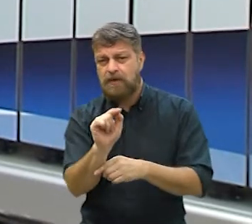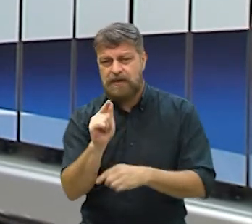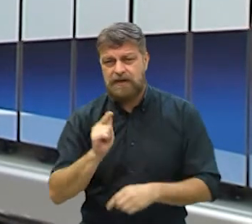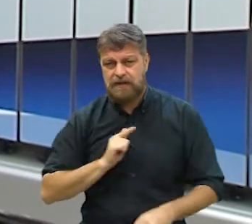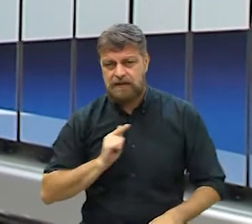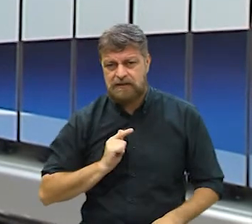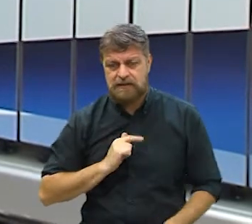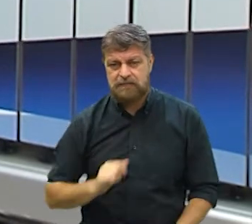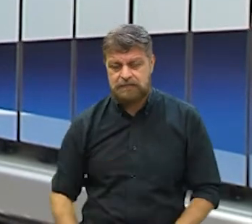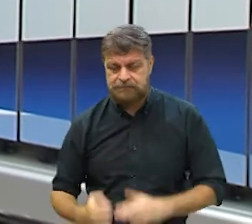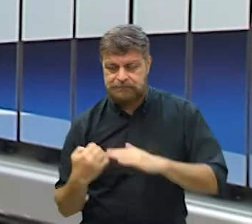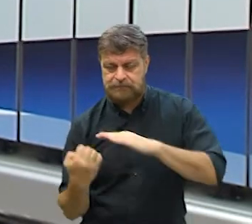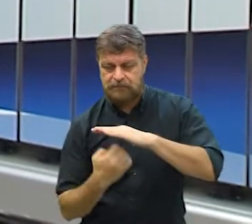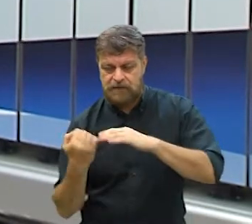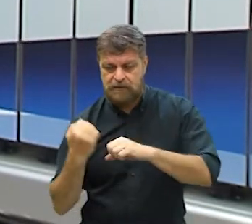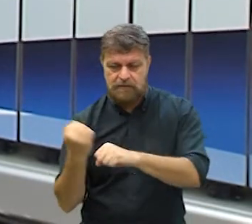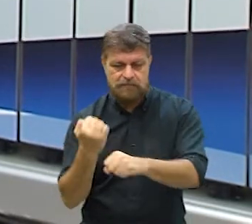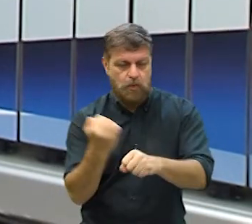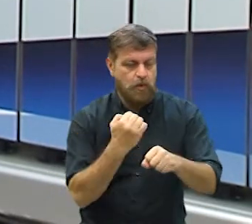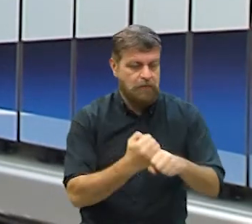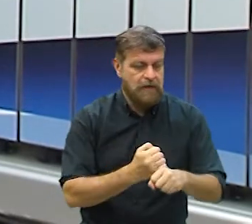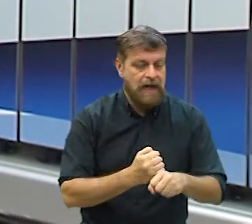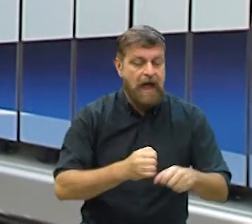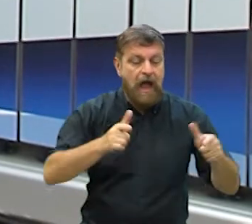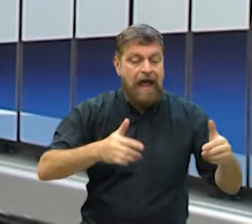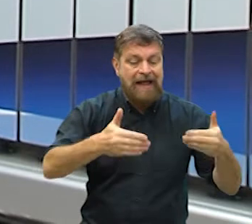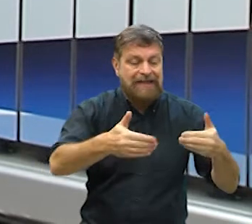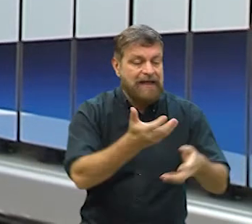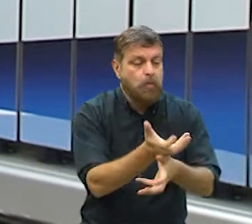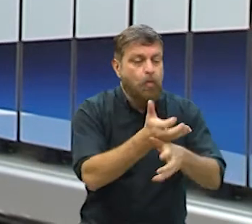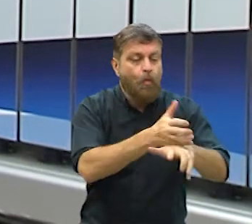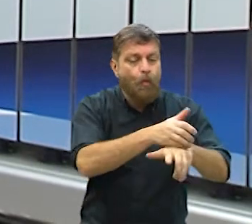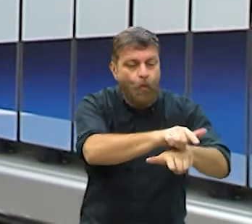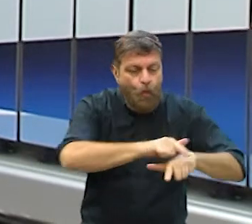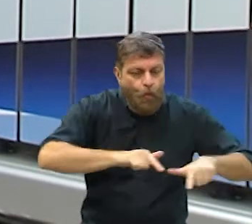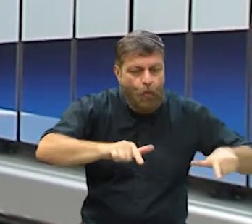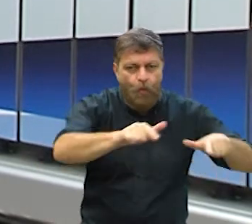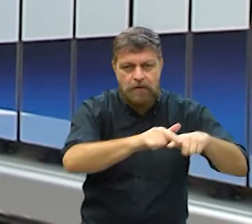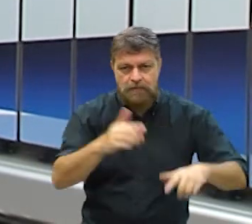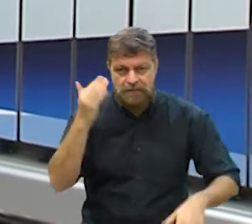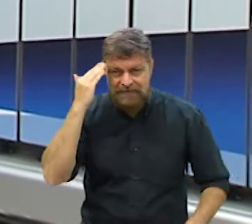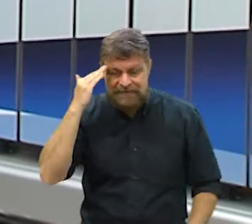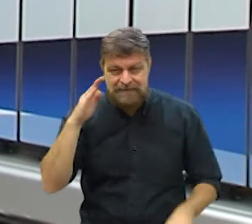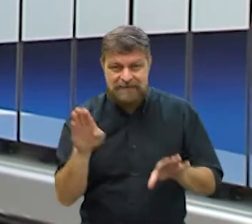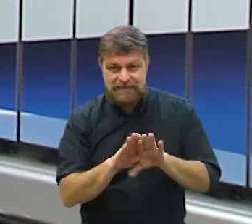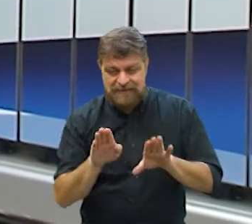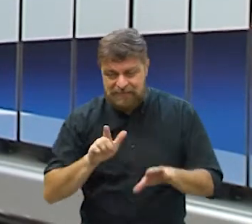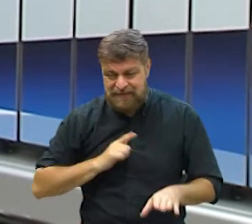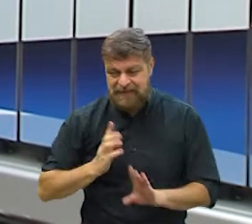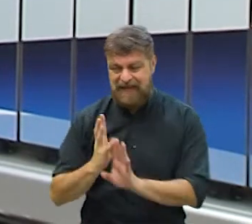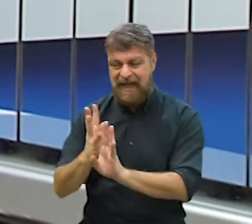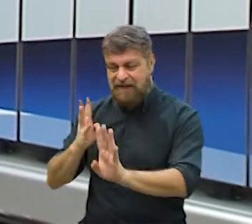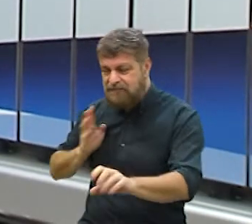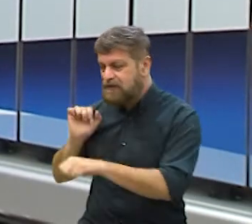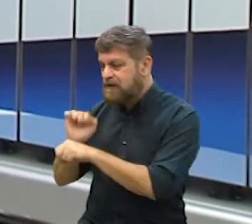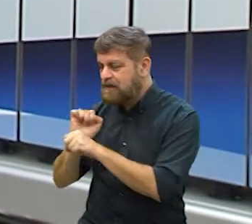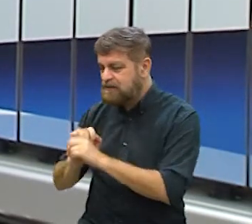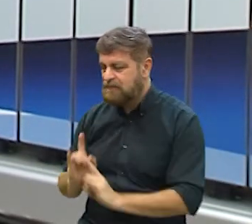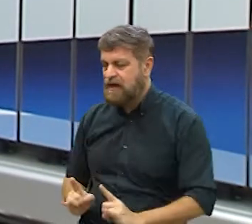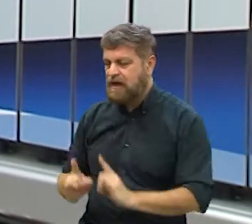discutida aqui a ocupação de empreendimentos que estão vazios. O senhor entende que esta é uma forma também de diminuir esse